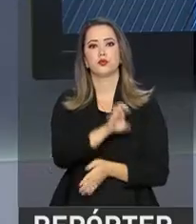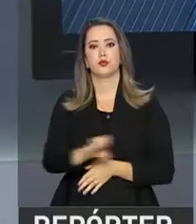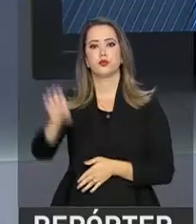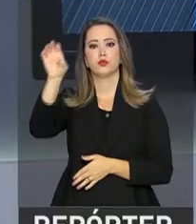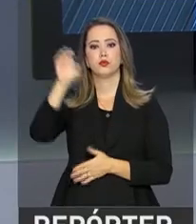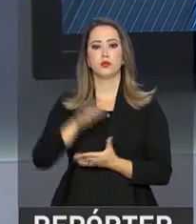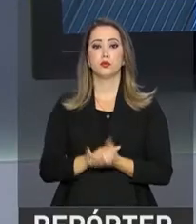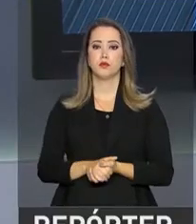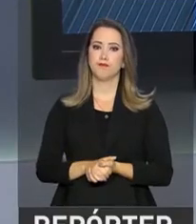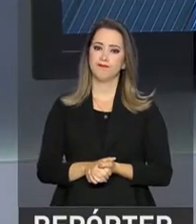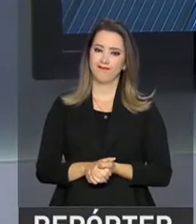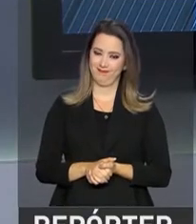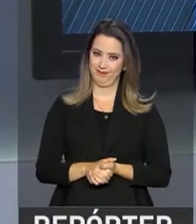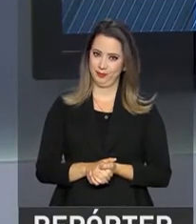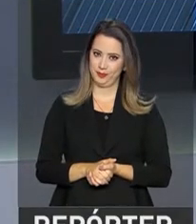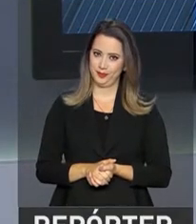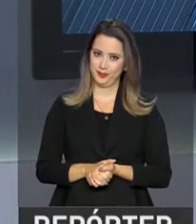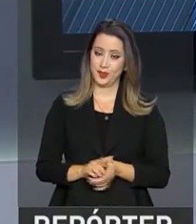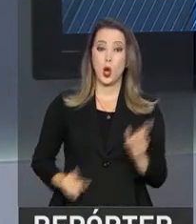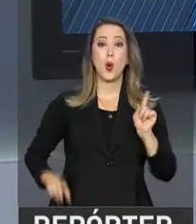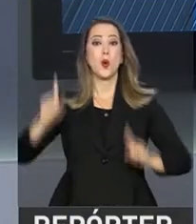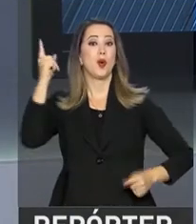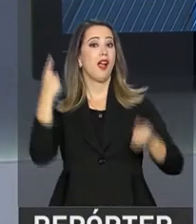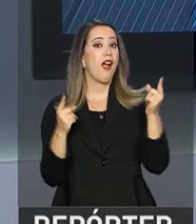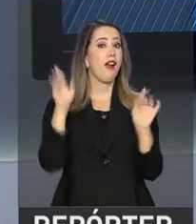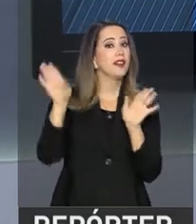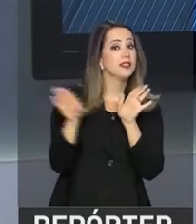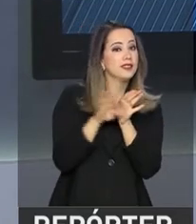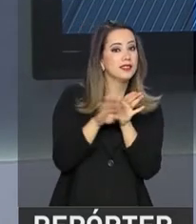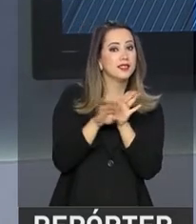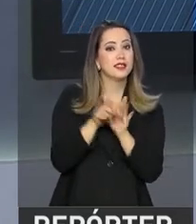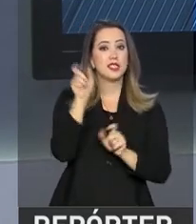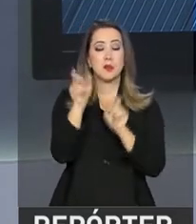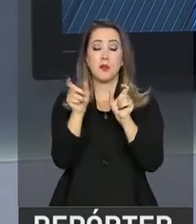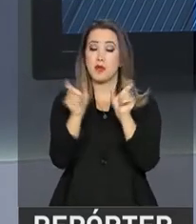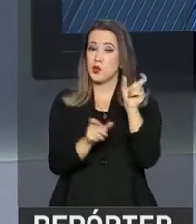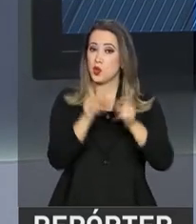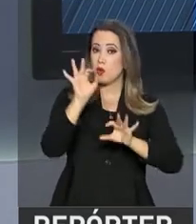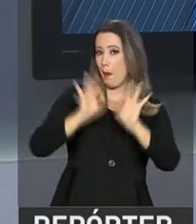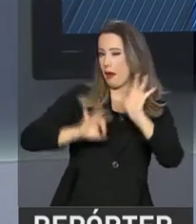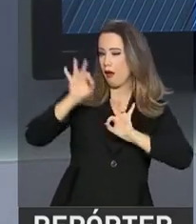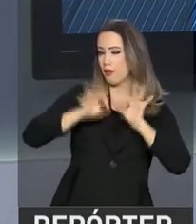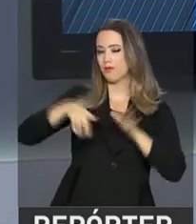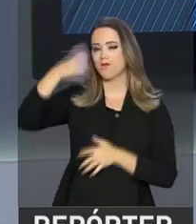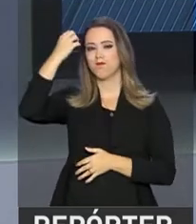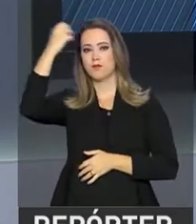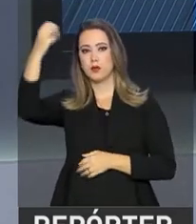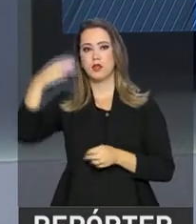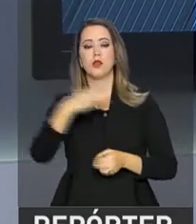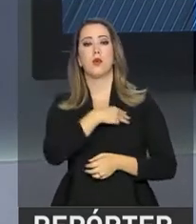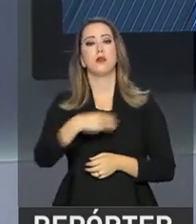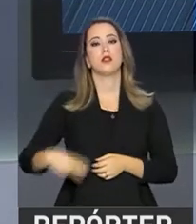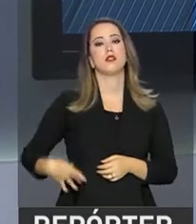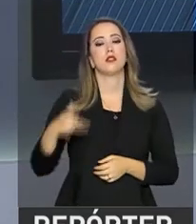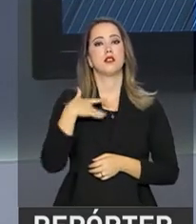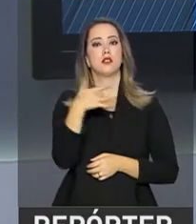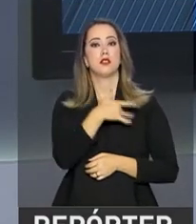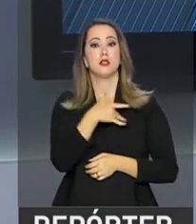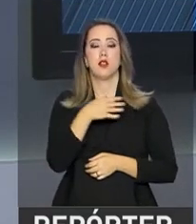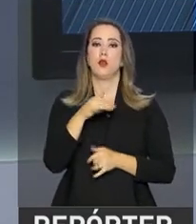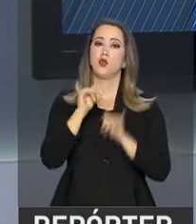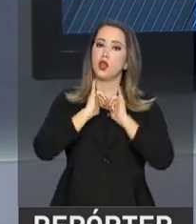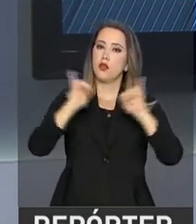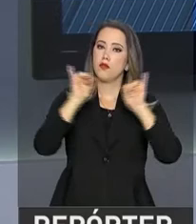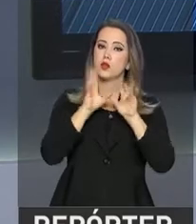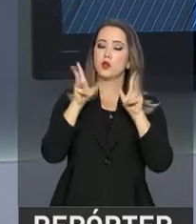o carnaval está chegando e muita gente se prepara para viajar por isso mesmo o ministério da saúde orienta que todos que vão visitar